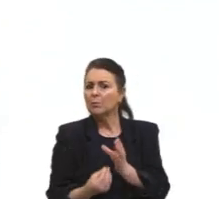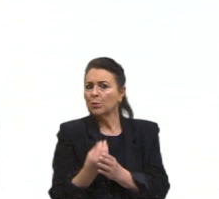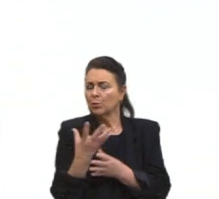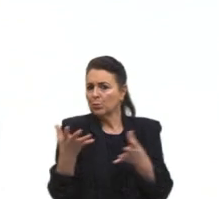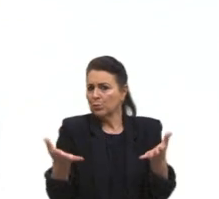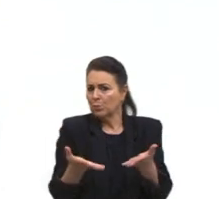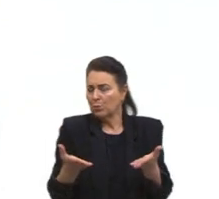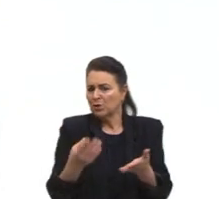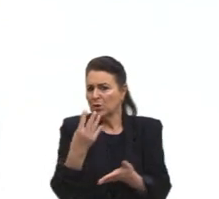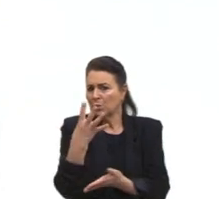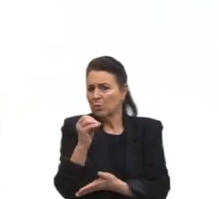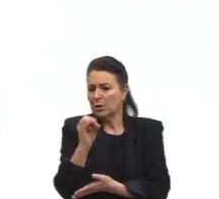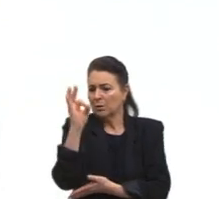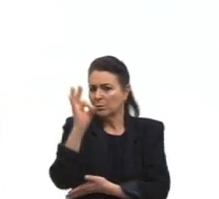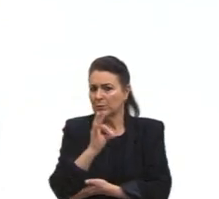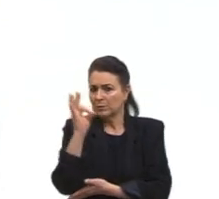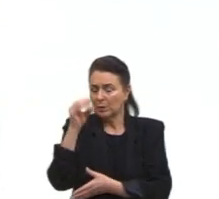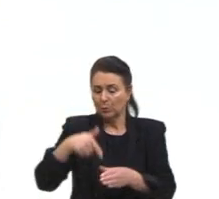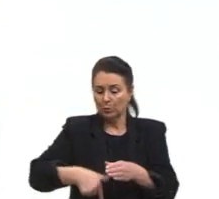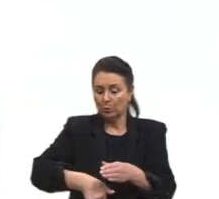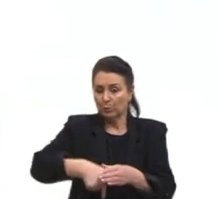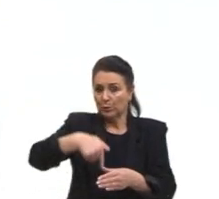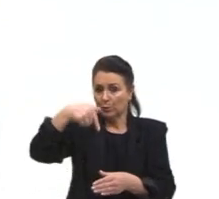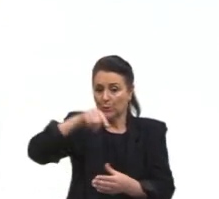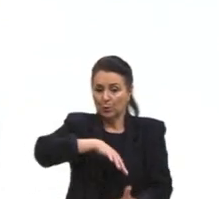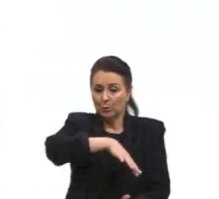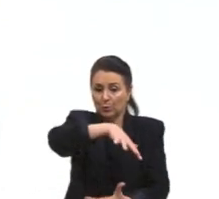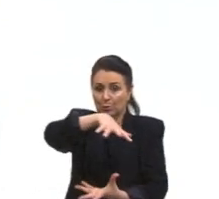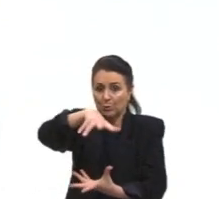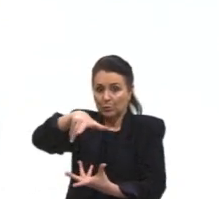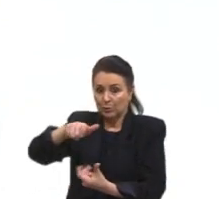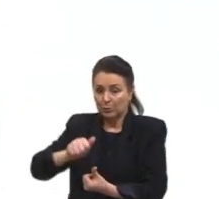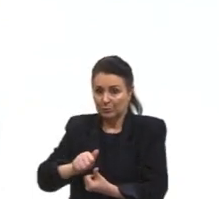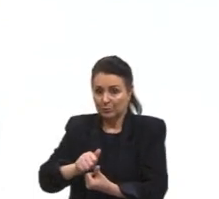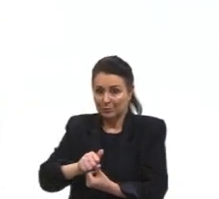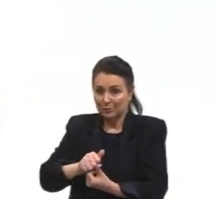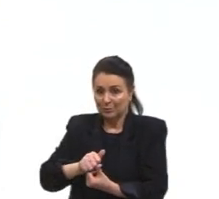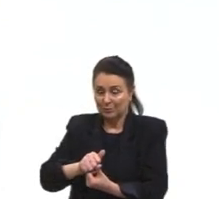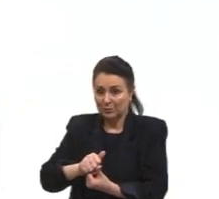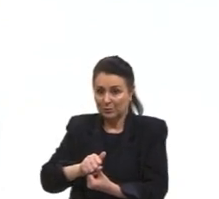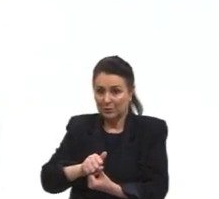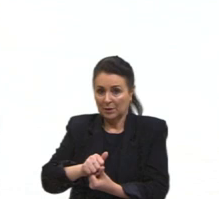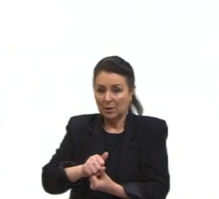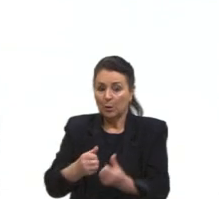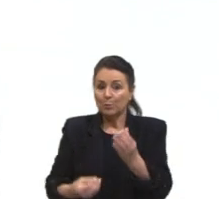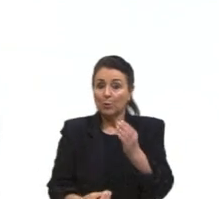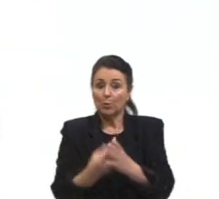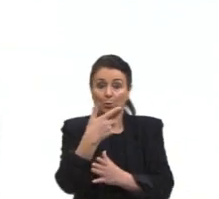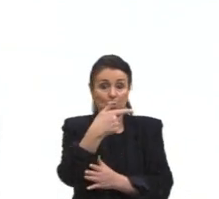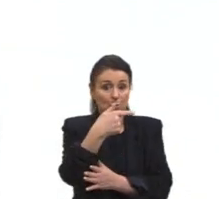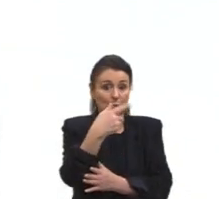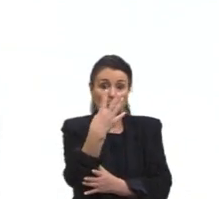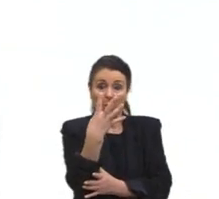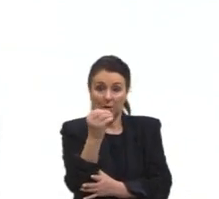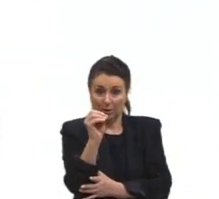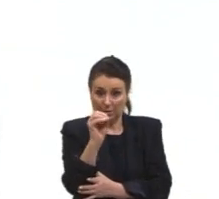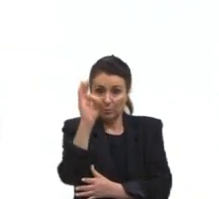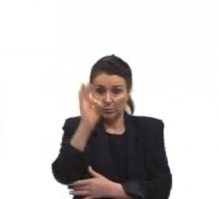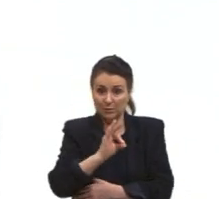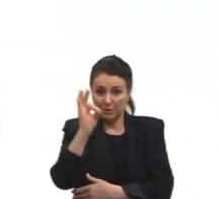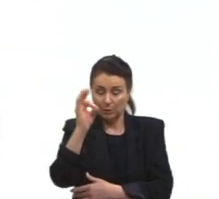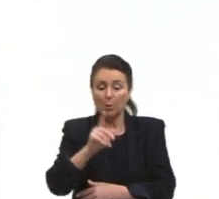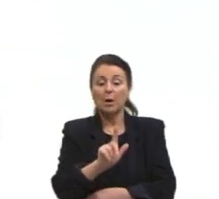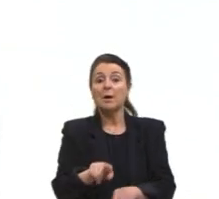40% do petróleo extraído no mundo a 70 né dos 40% e 70%